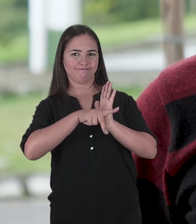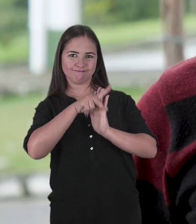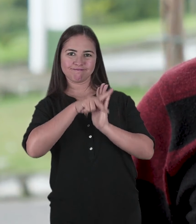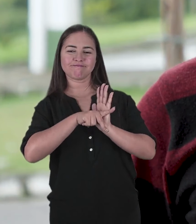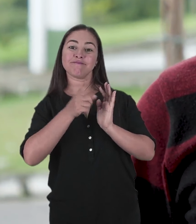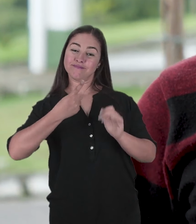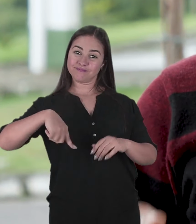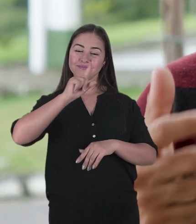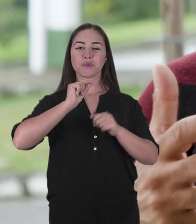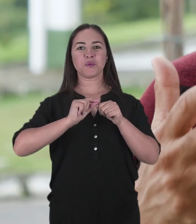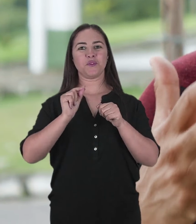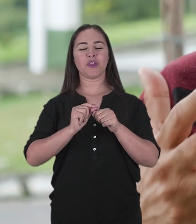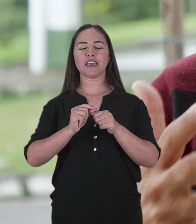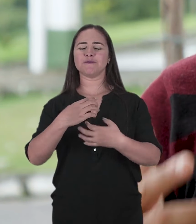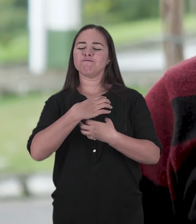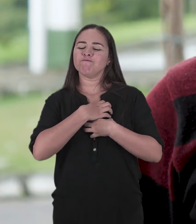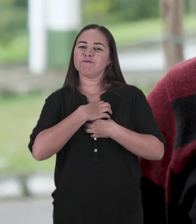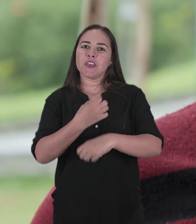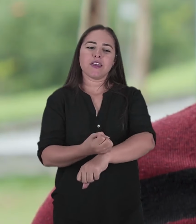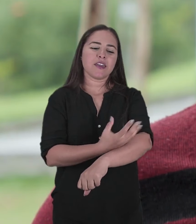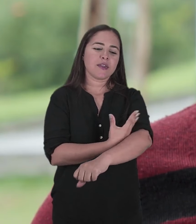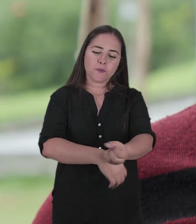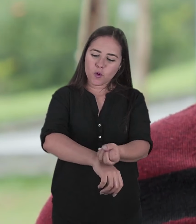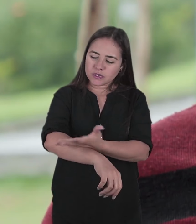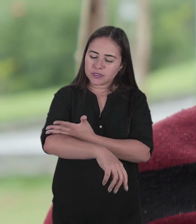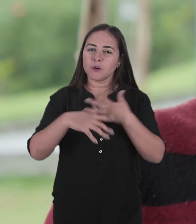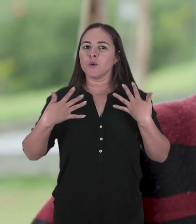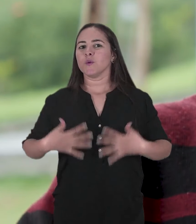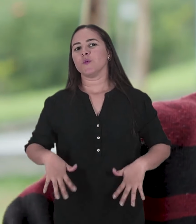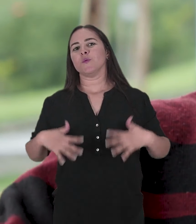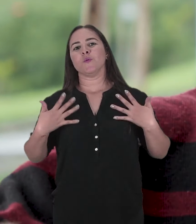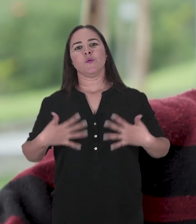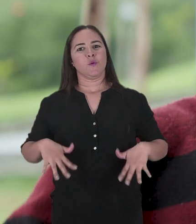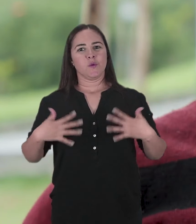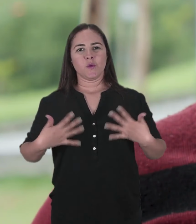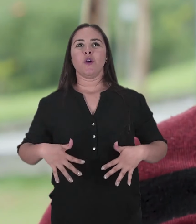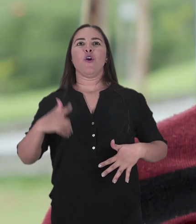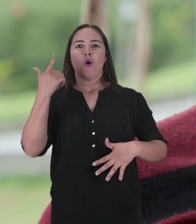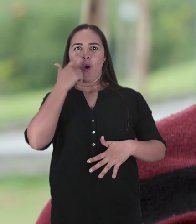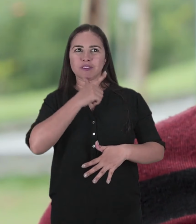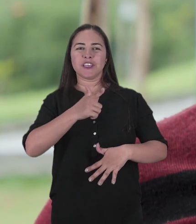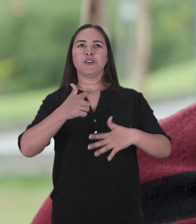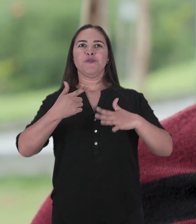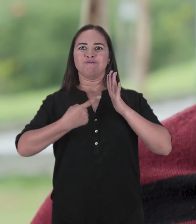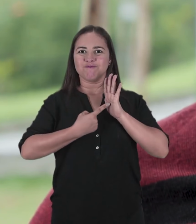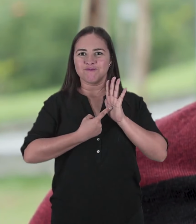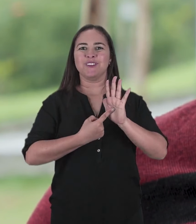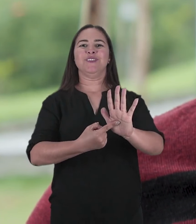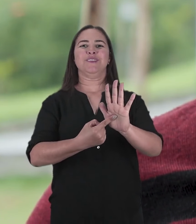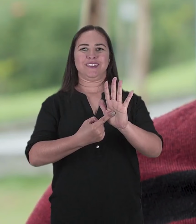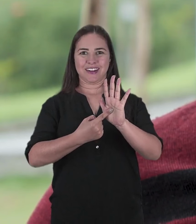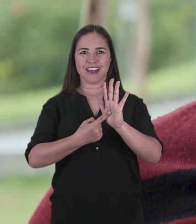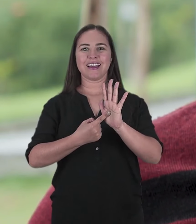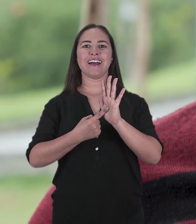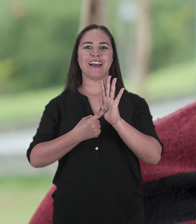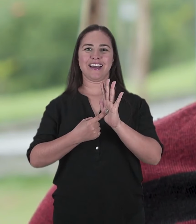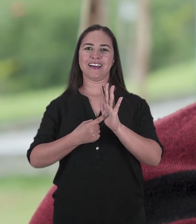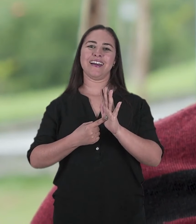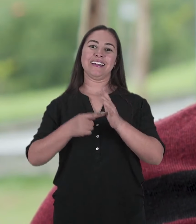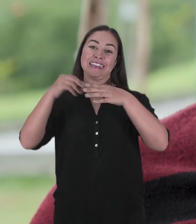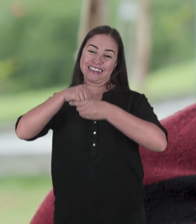é que nós fizemos com muita emoção. Então, essa emoção, ela capilarizou e desembocou nesse